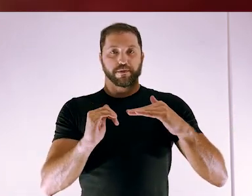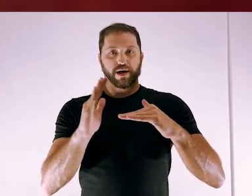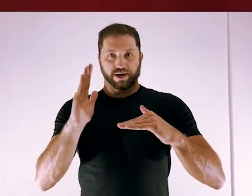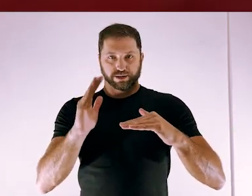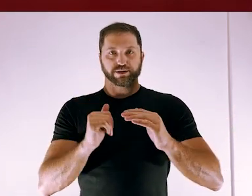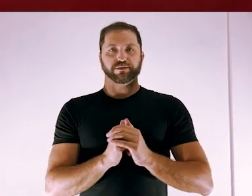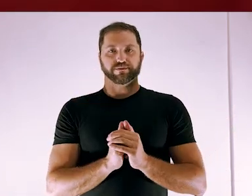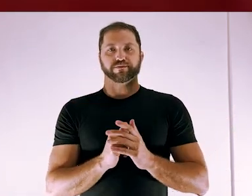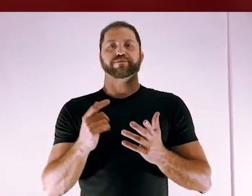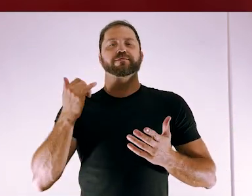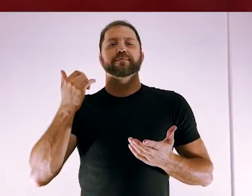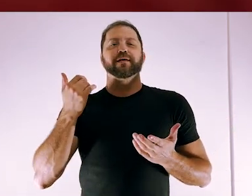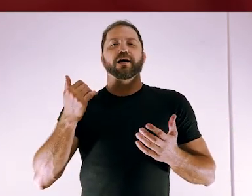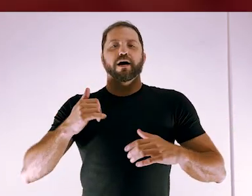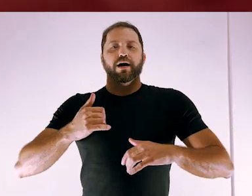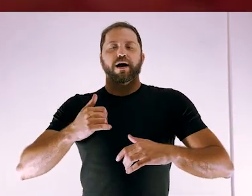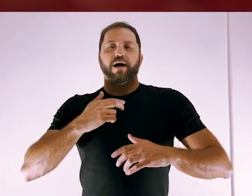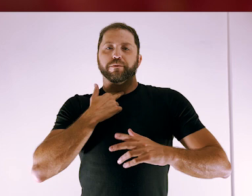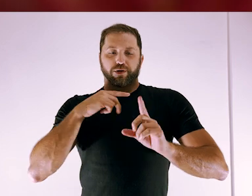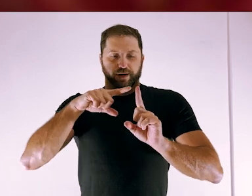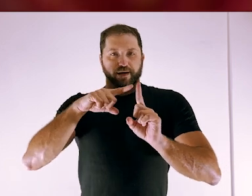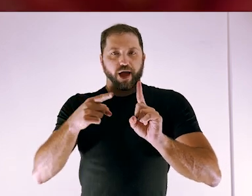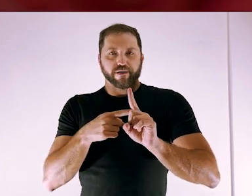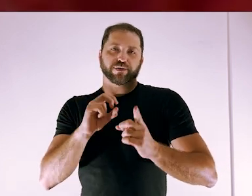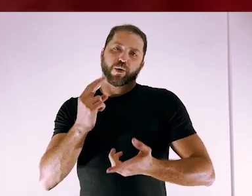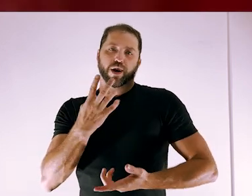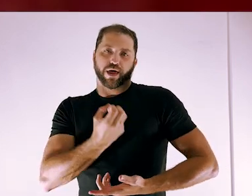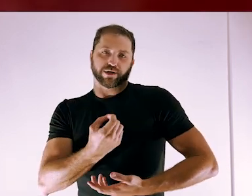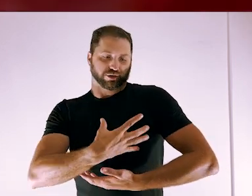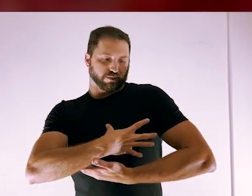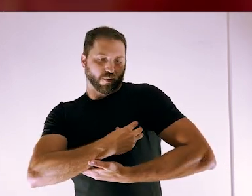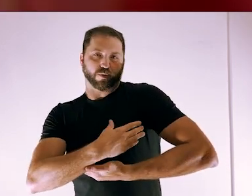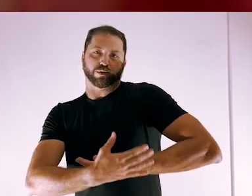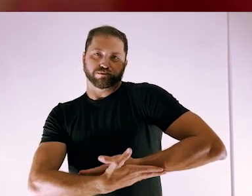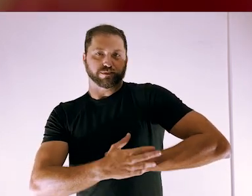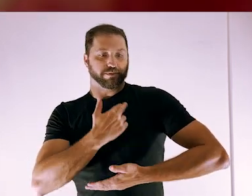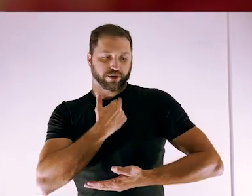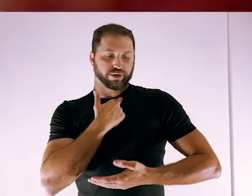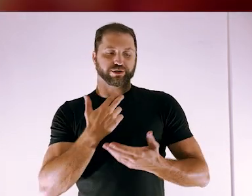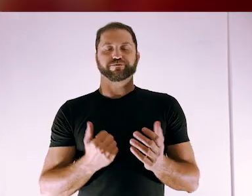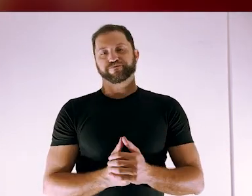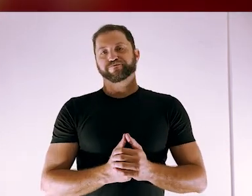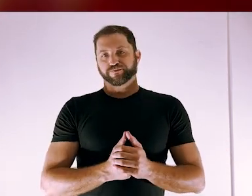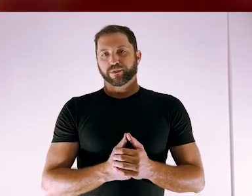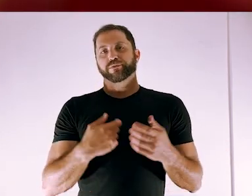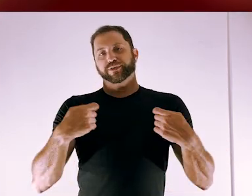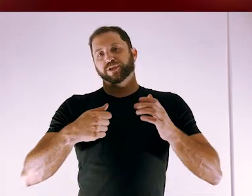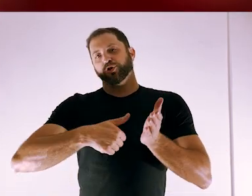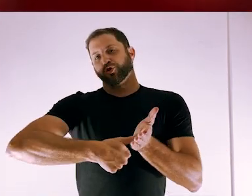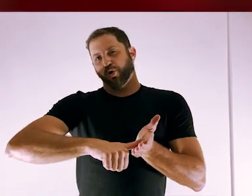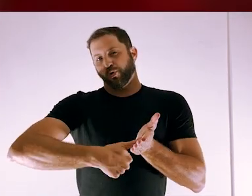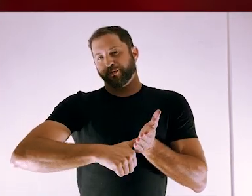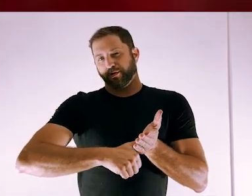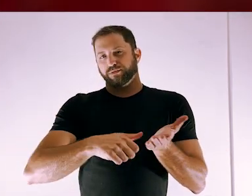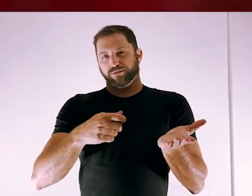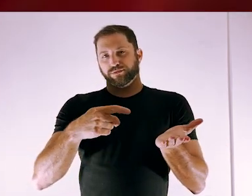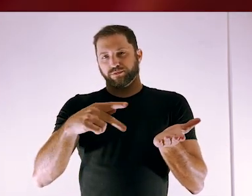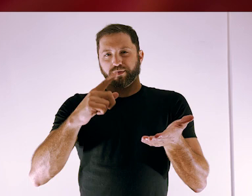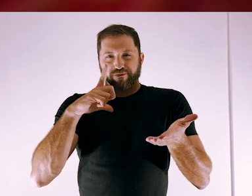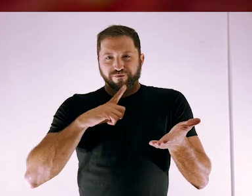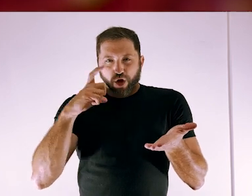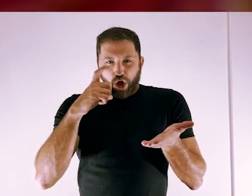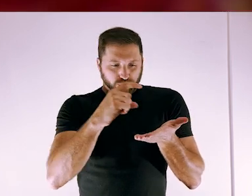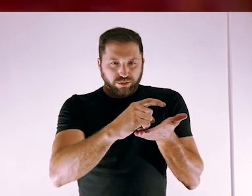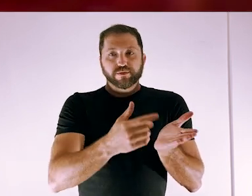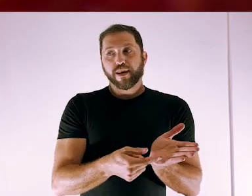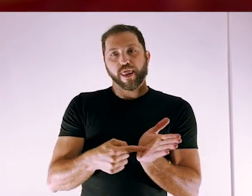de 50 quilos. Não estar grávida ou amamentando. Ter boa saúde, estar bem alimentado, levar